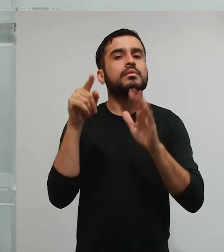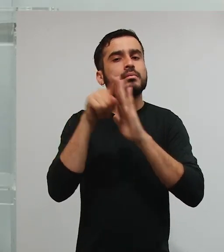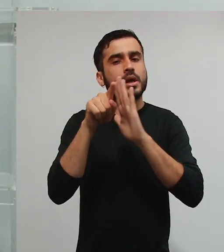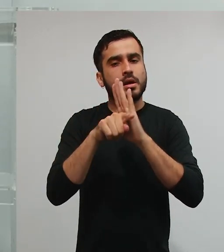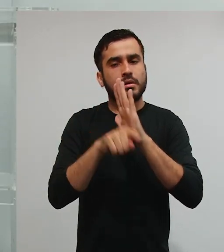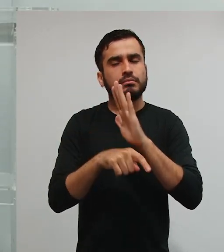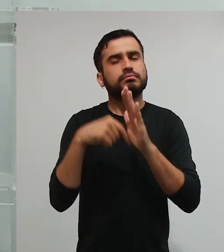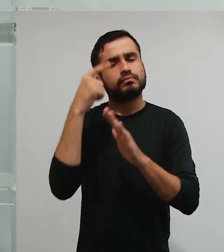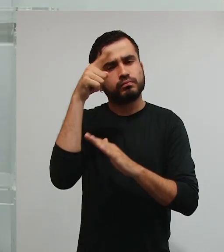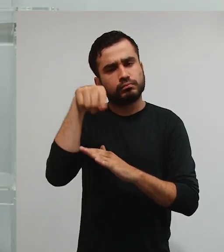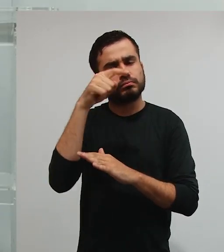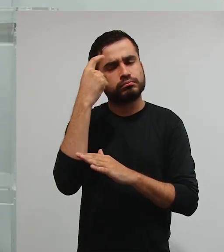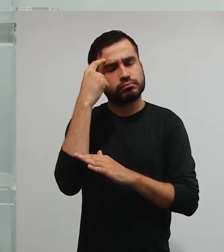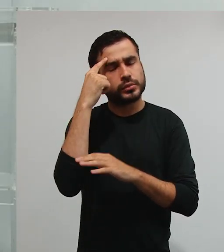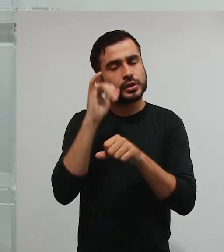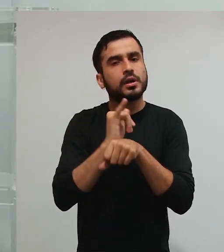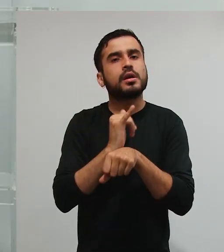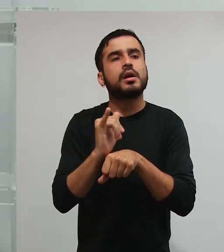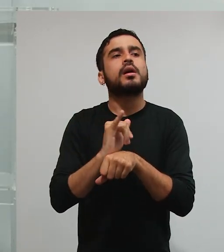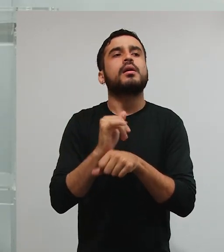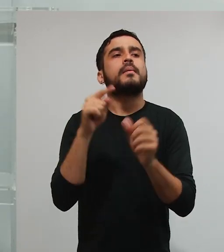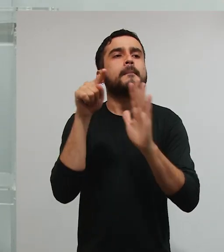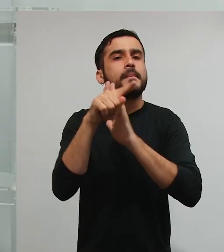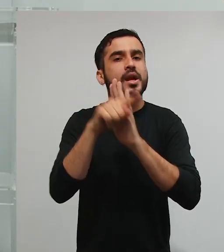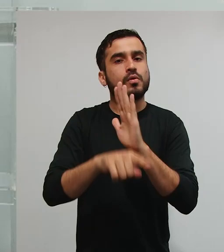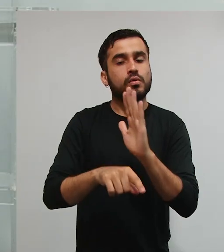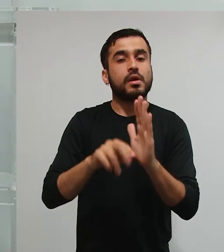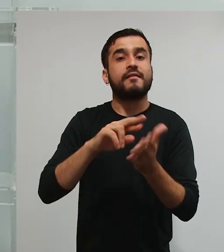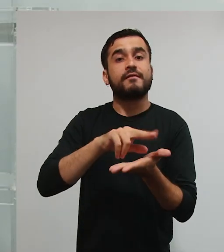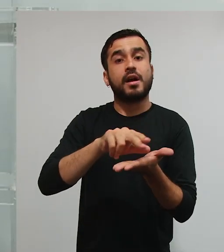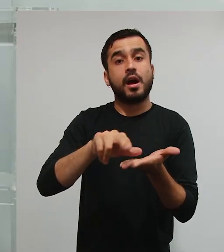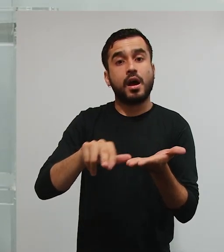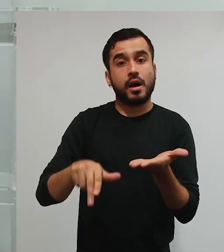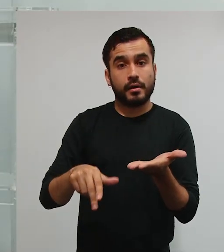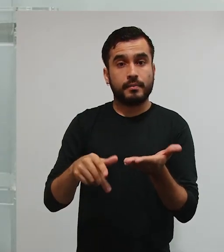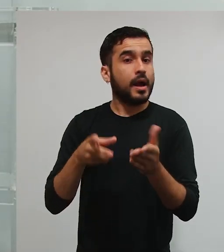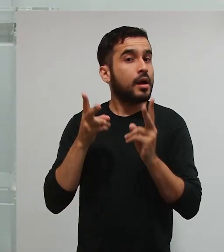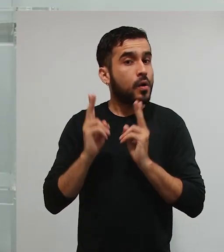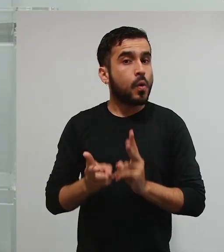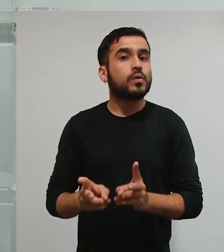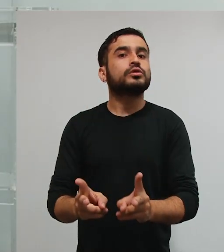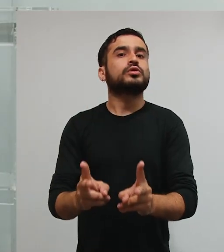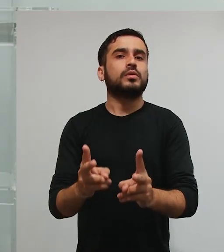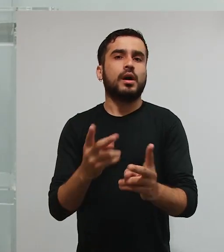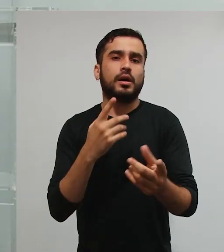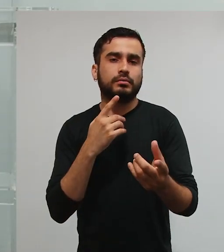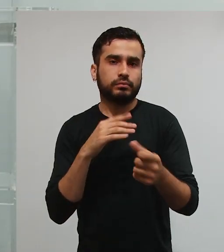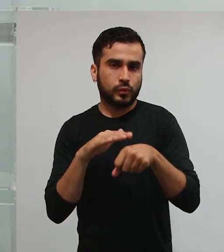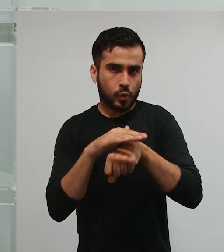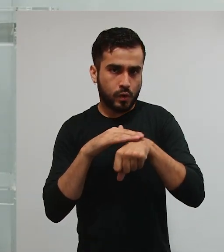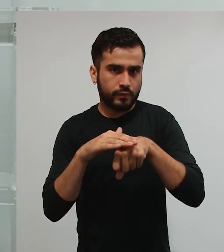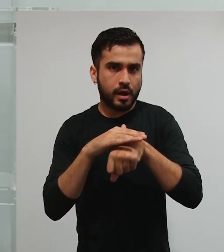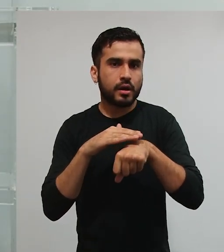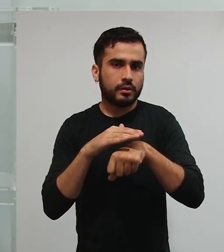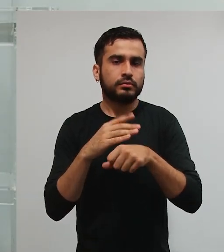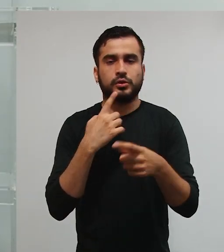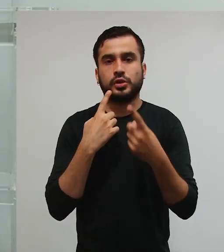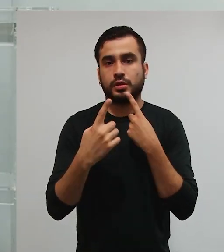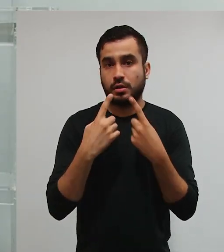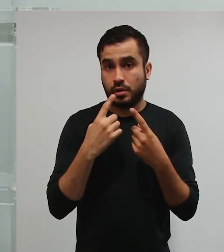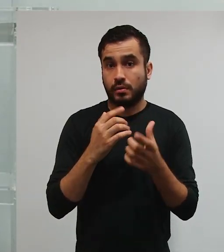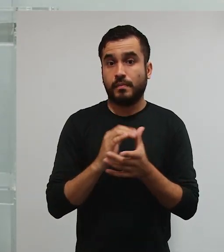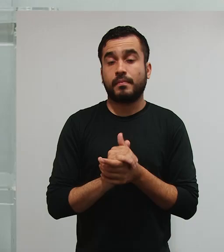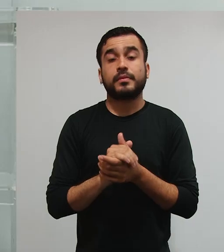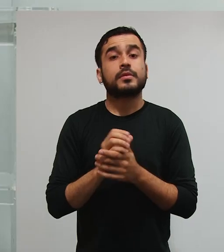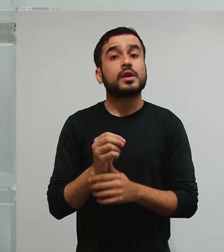grupo, elabora aí essa condução de ter outras perguntas para continuar mobilizando a conversa, o diálogo, ou